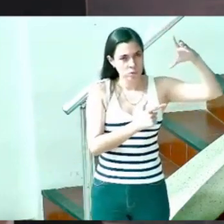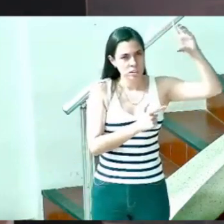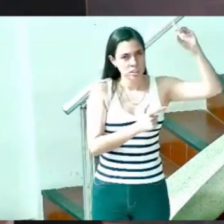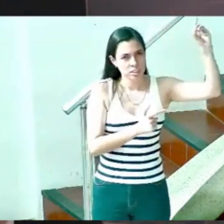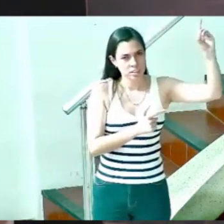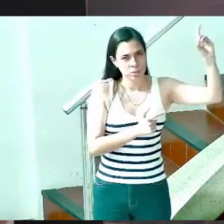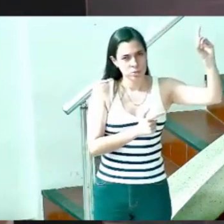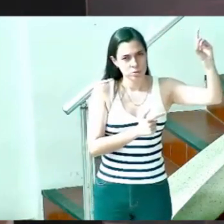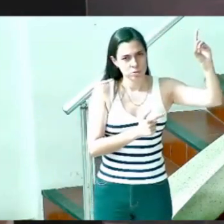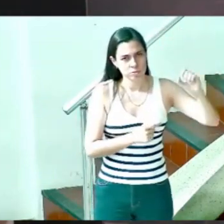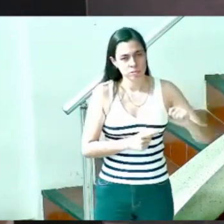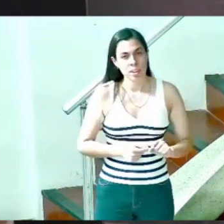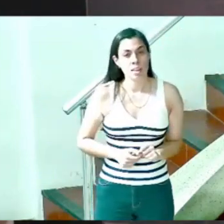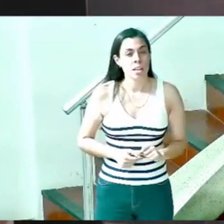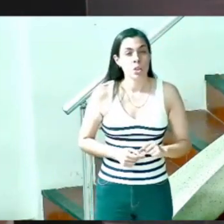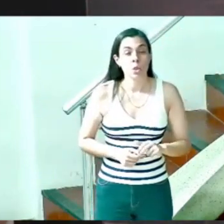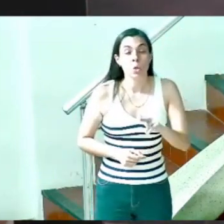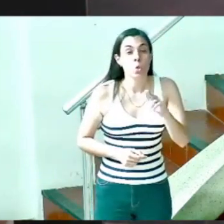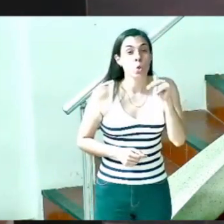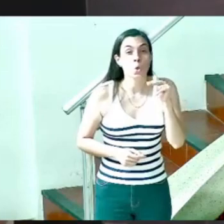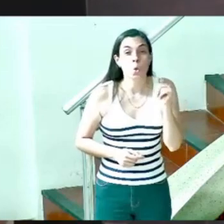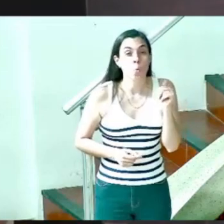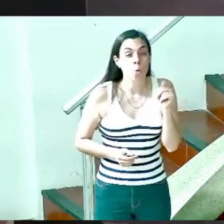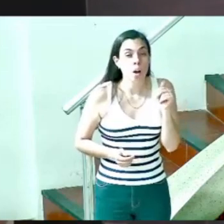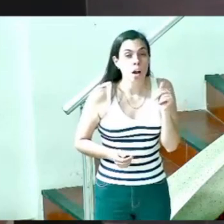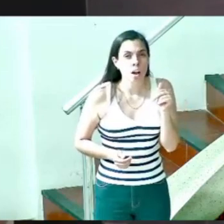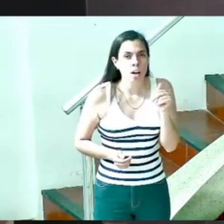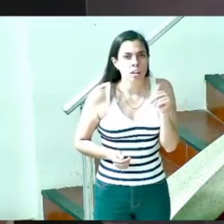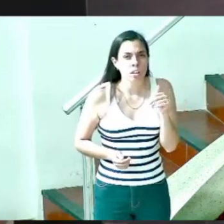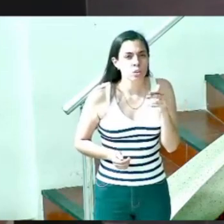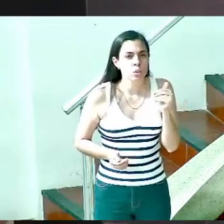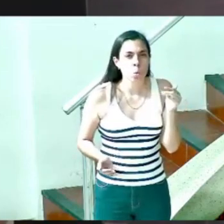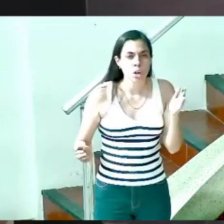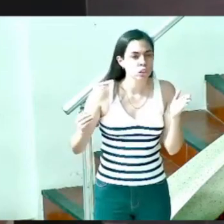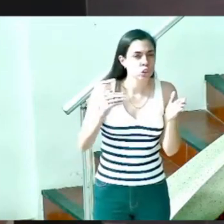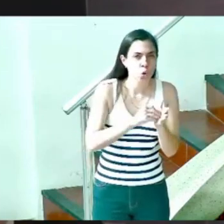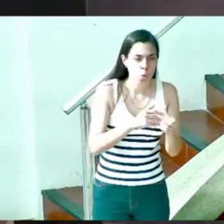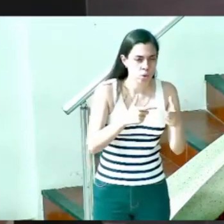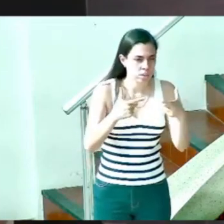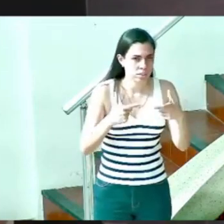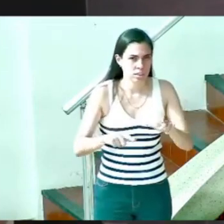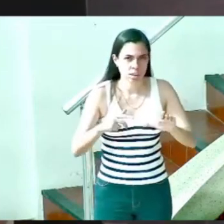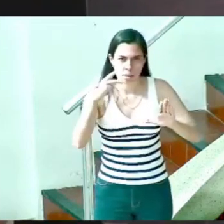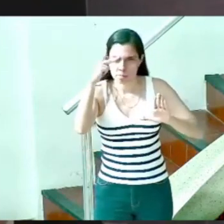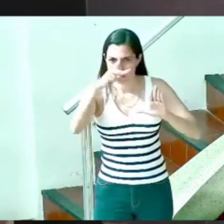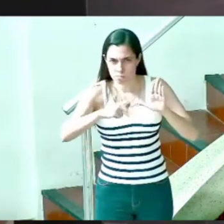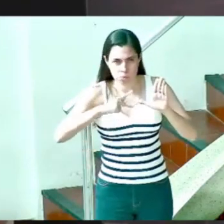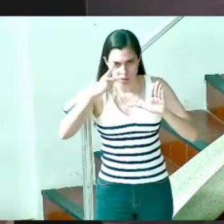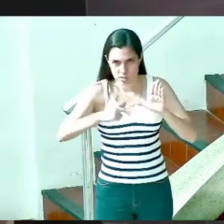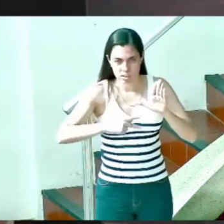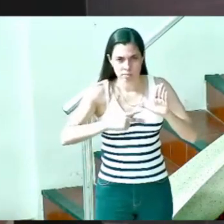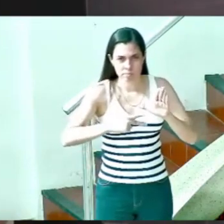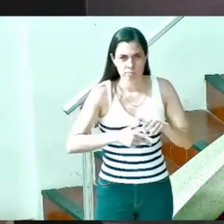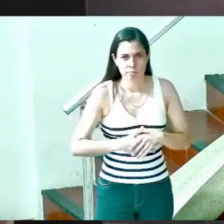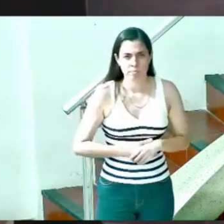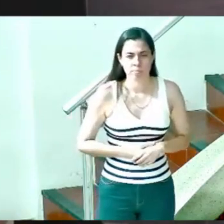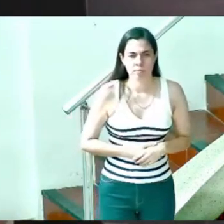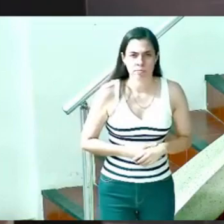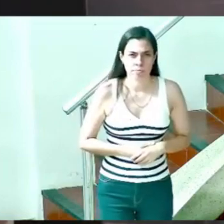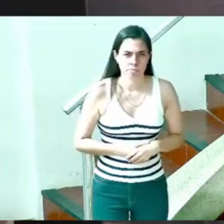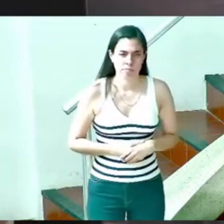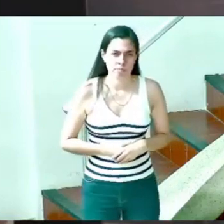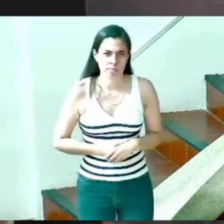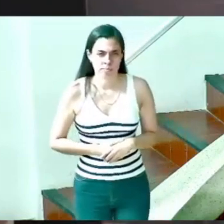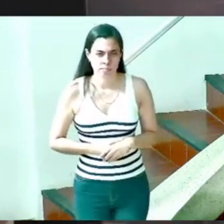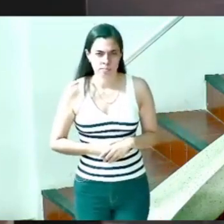na terra prometida. Toda a primeira geração. E é por isso que Cristo está ensinando